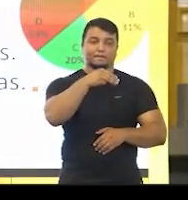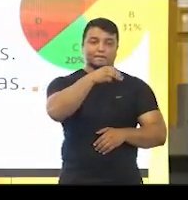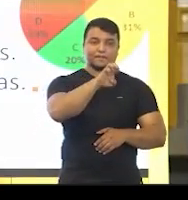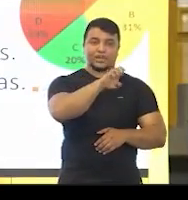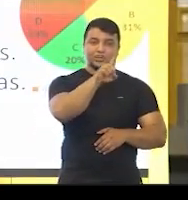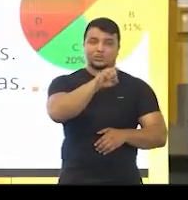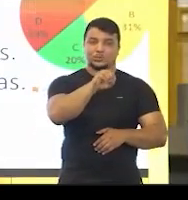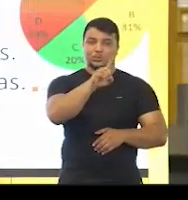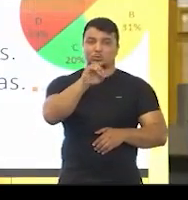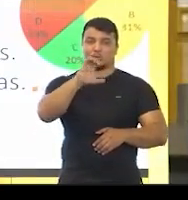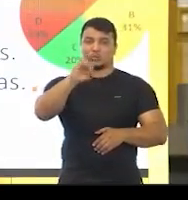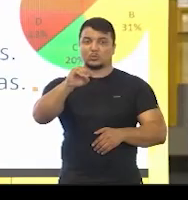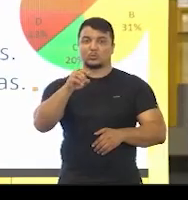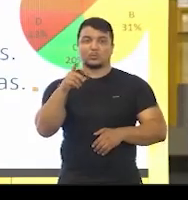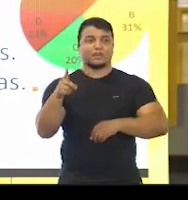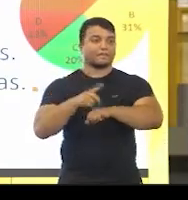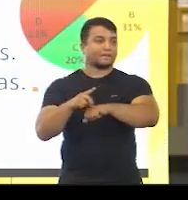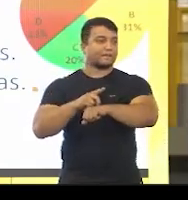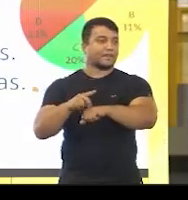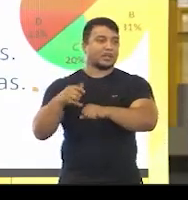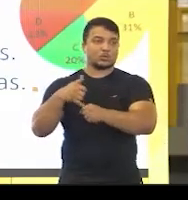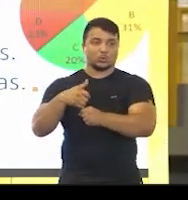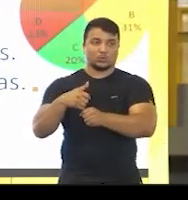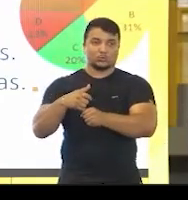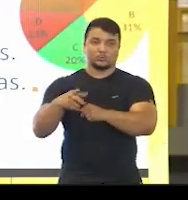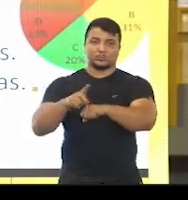Mesozoico, 2 pontos. Petróleo.